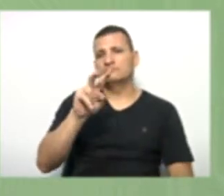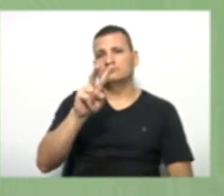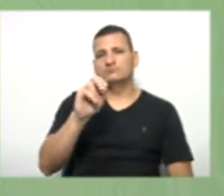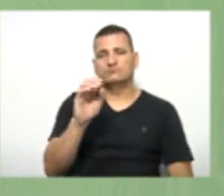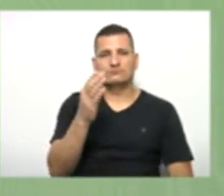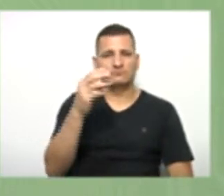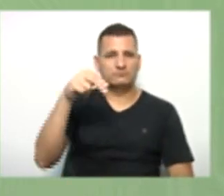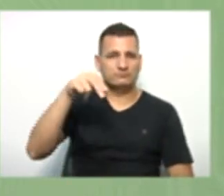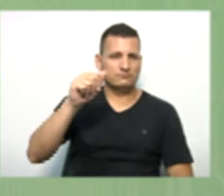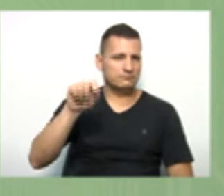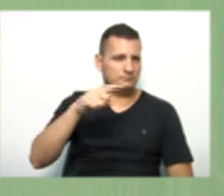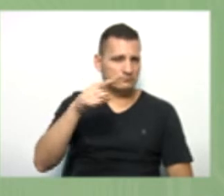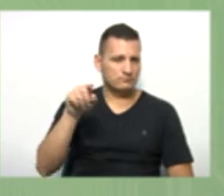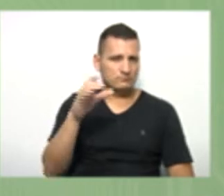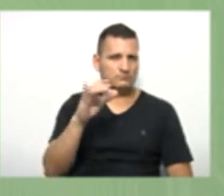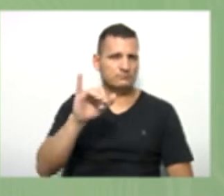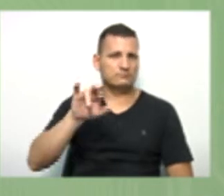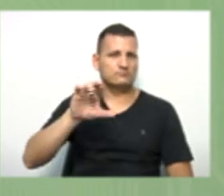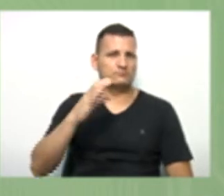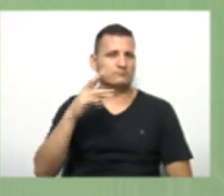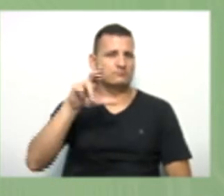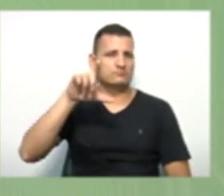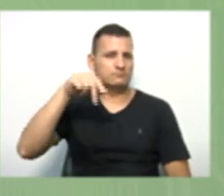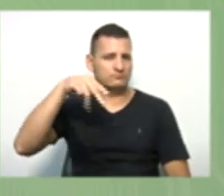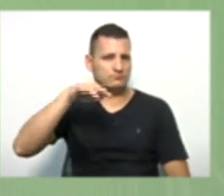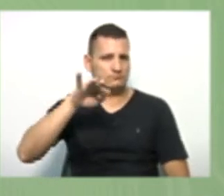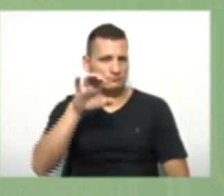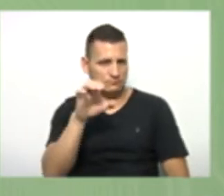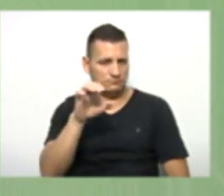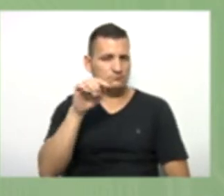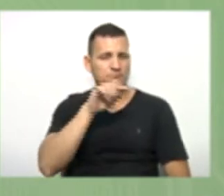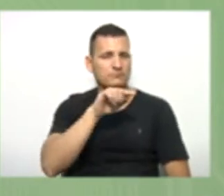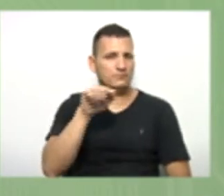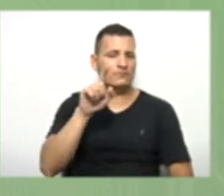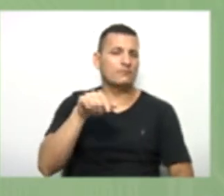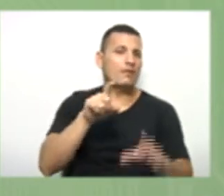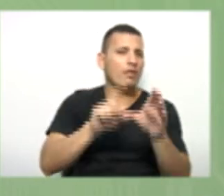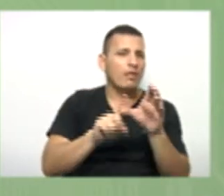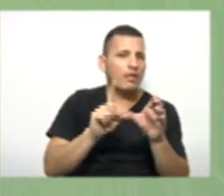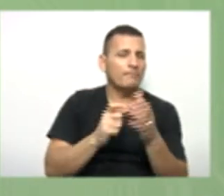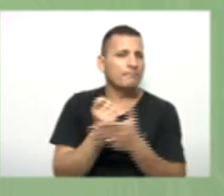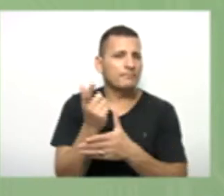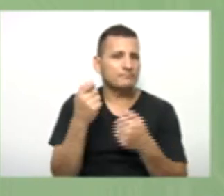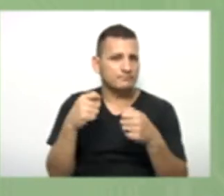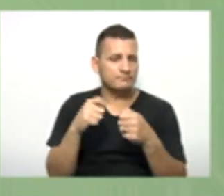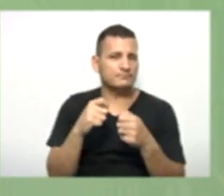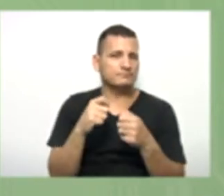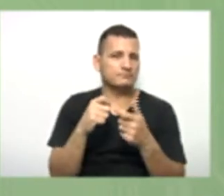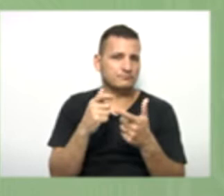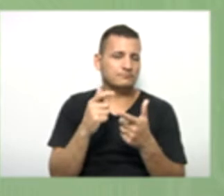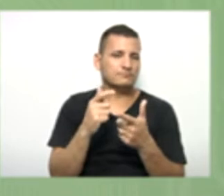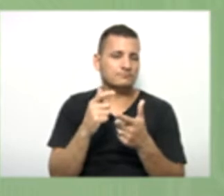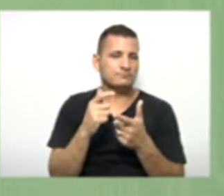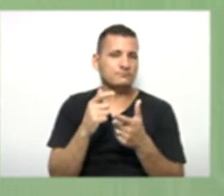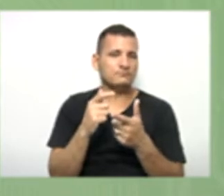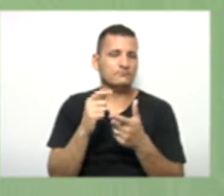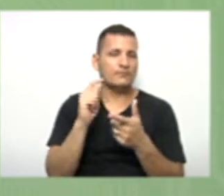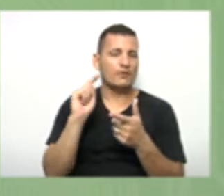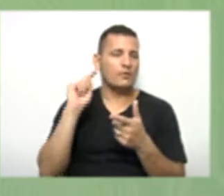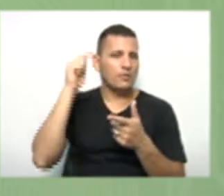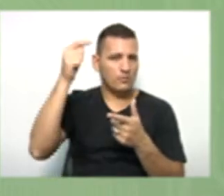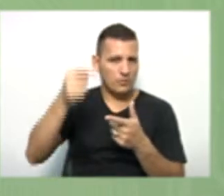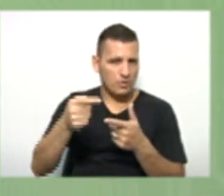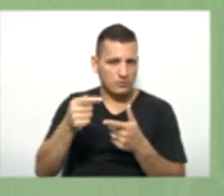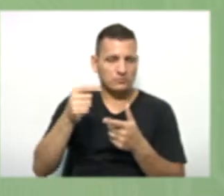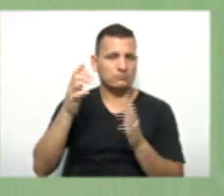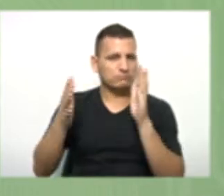aquelas dívidas, as obrigações que vão vencer ao final depois do exercício seguinte, ou